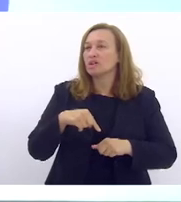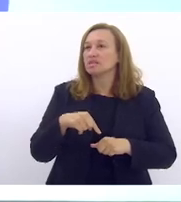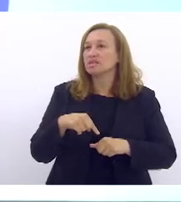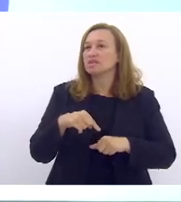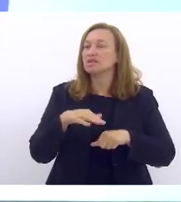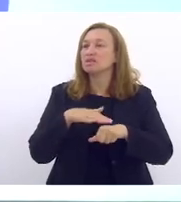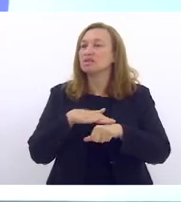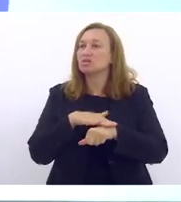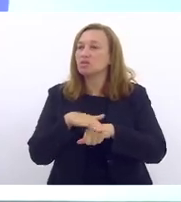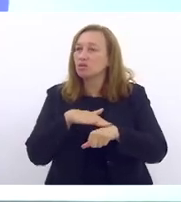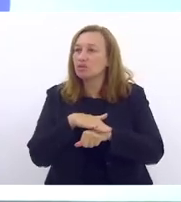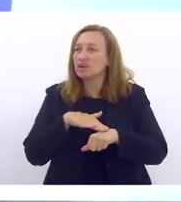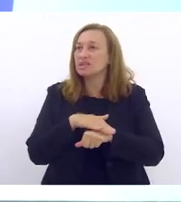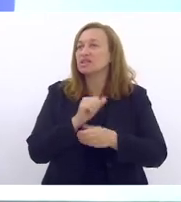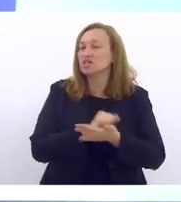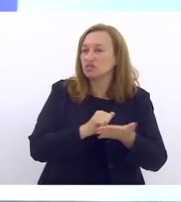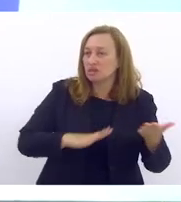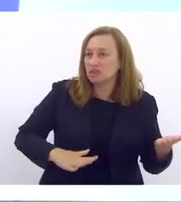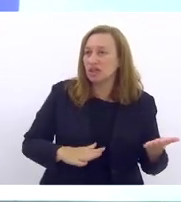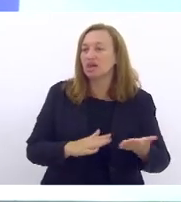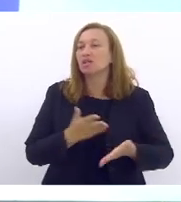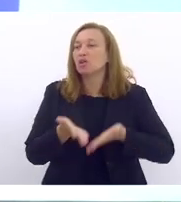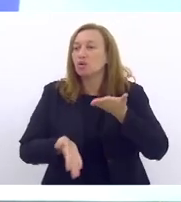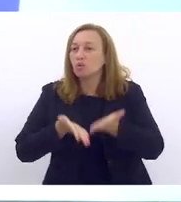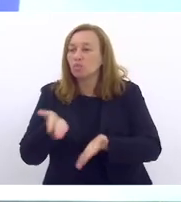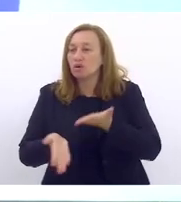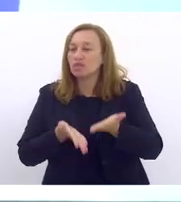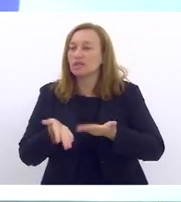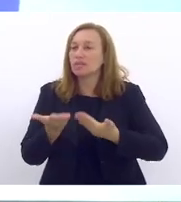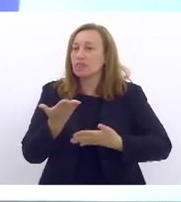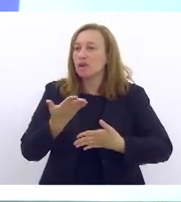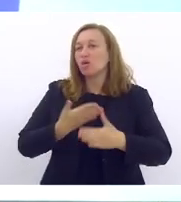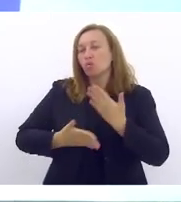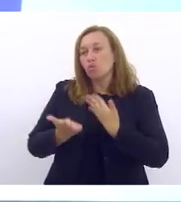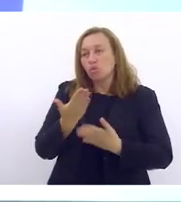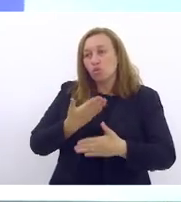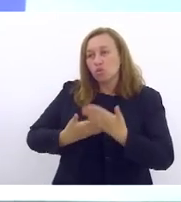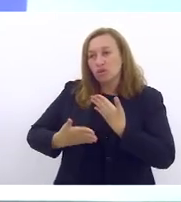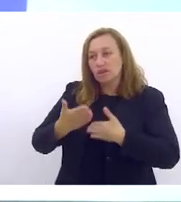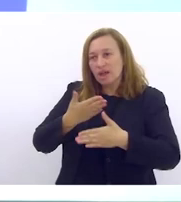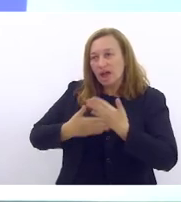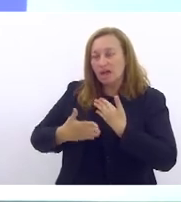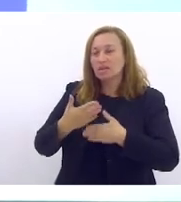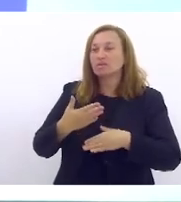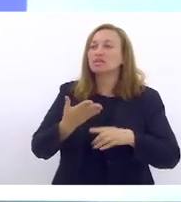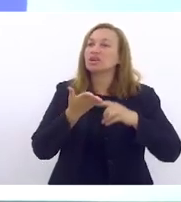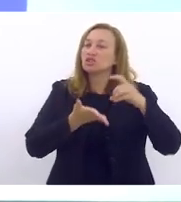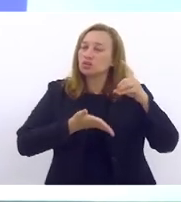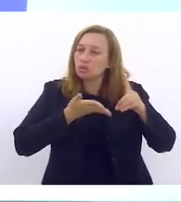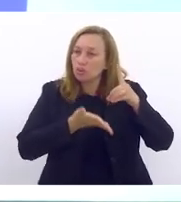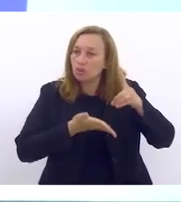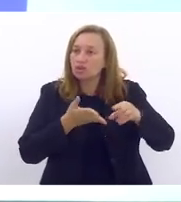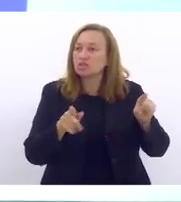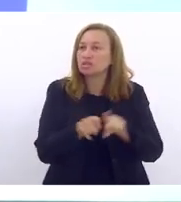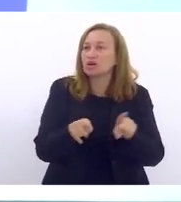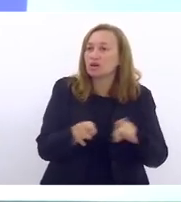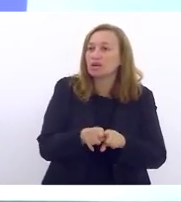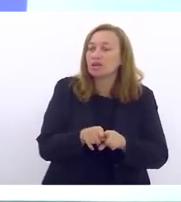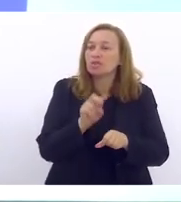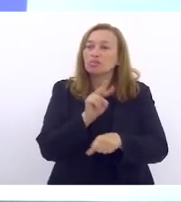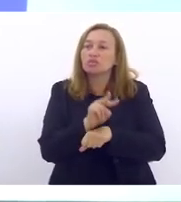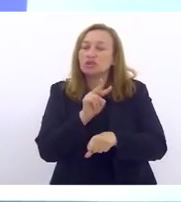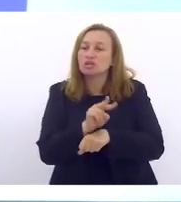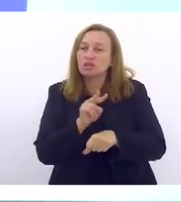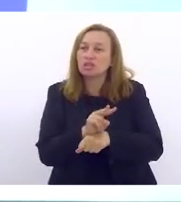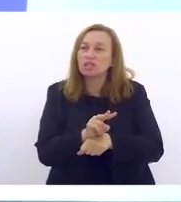para a biblioteca, as rodas, autocuidado para as doulas, porque quem cuida também precisa ser cuidado, monitoria dos